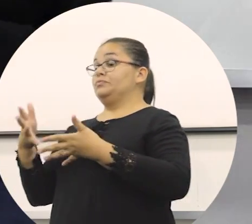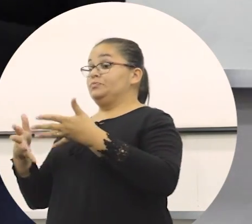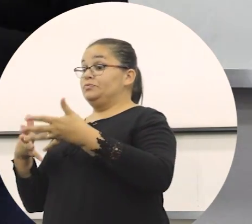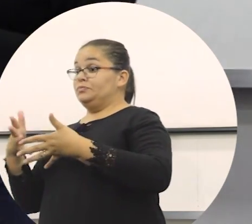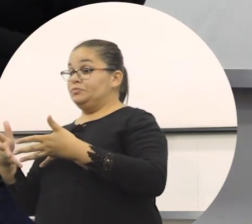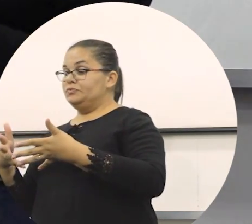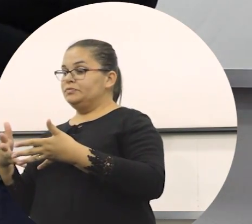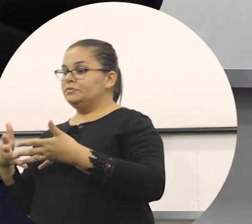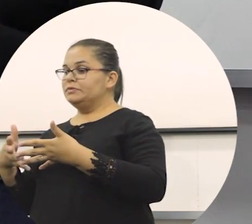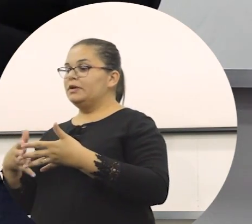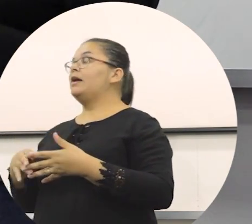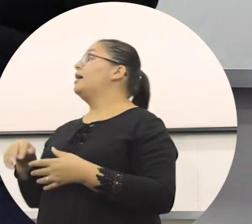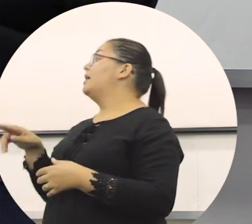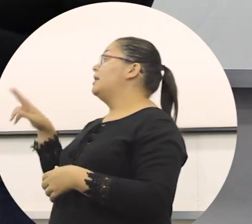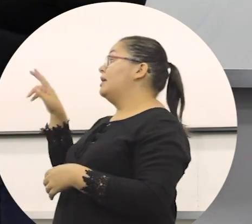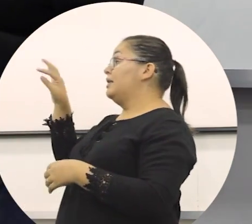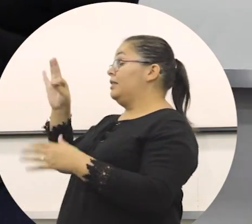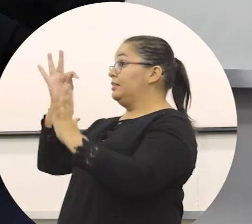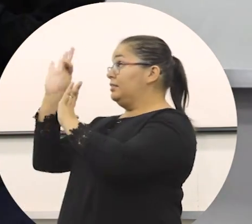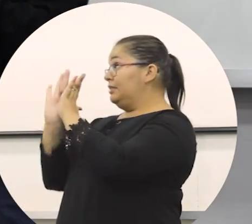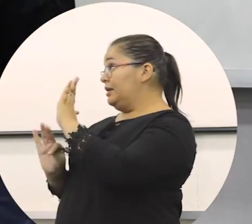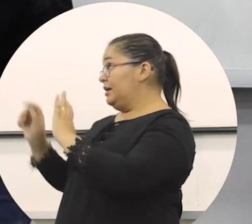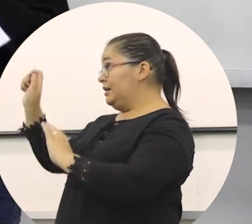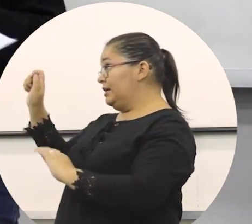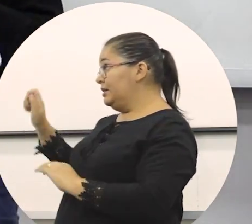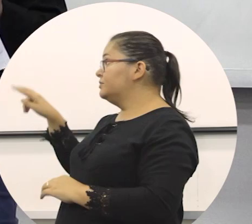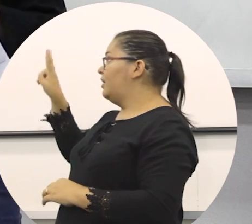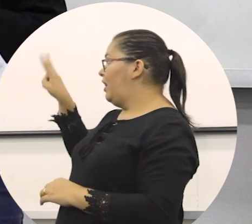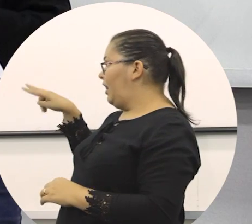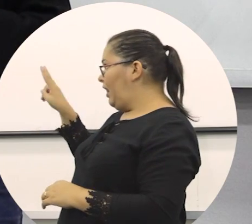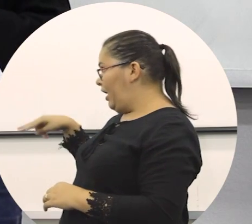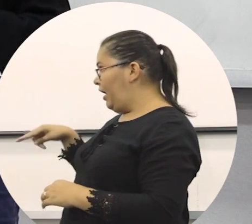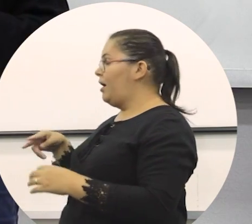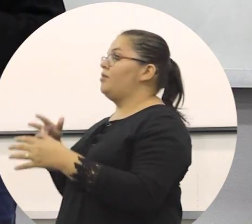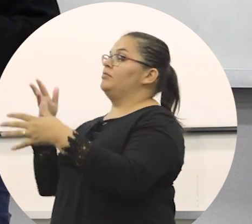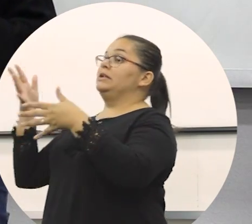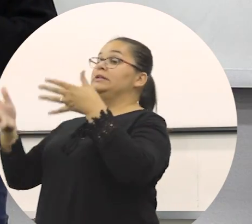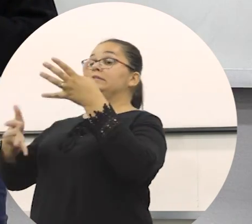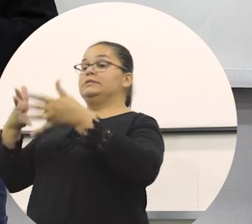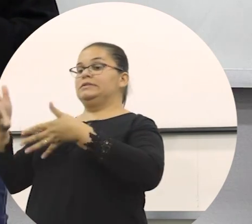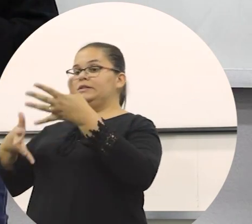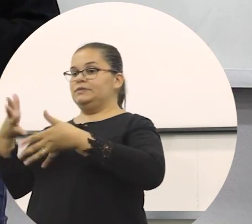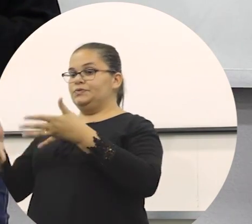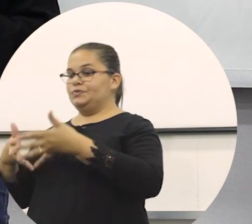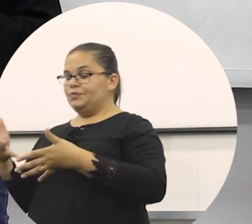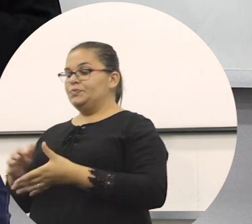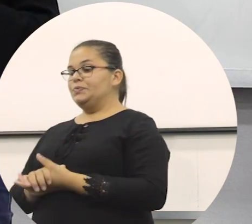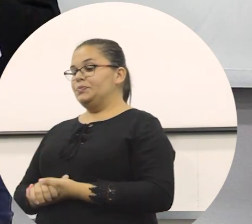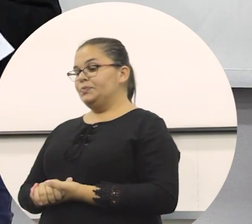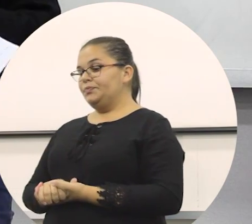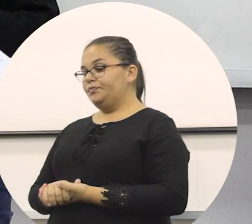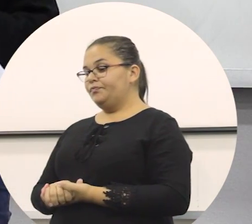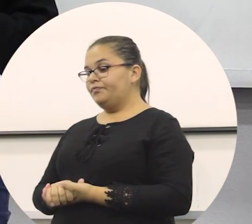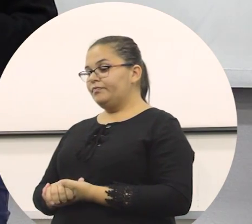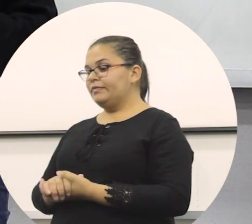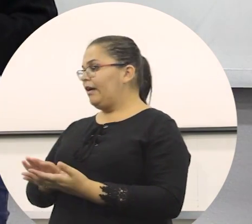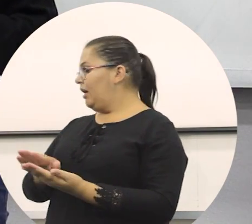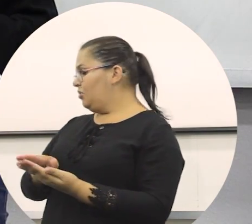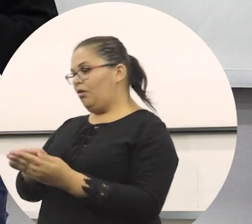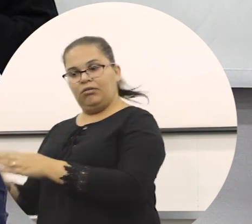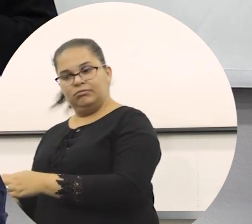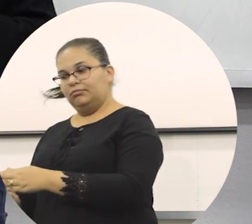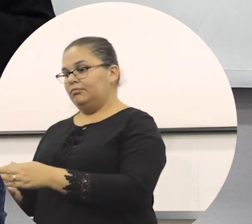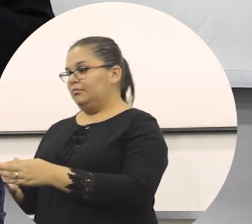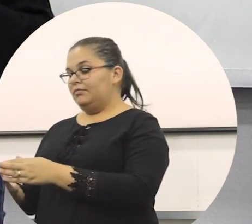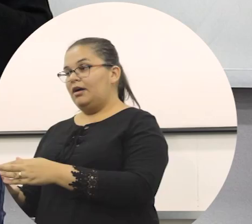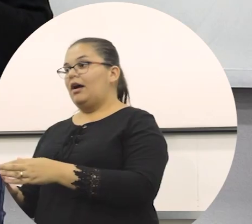porque ela pediu para que eles lessem o texto, né, e fizessem em Libras. E aí teve aluno que... A canoa não virou,